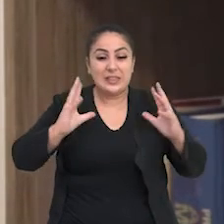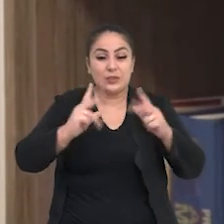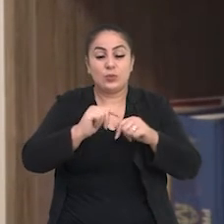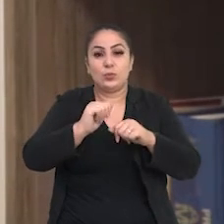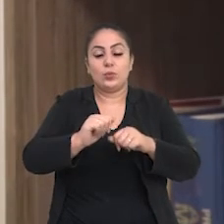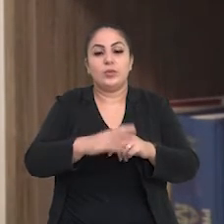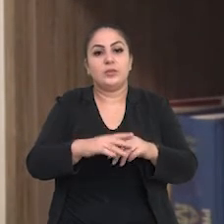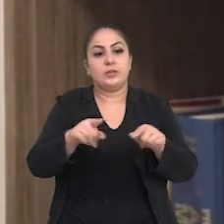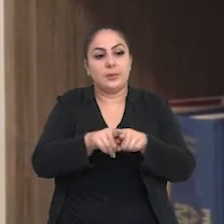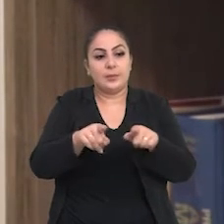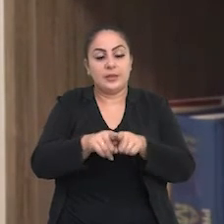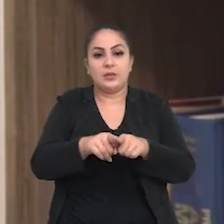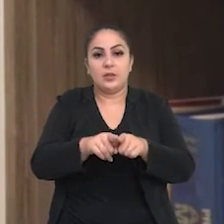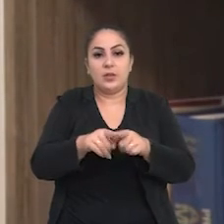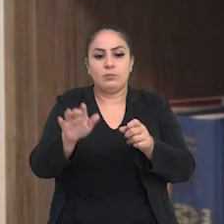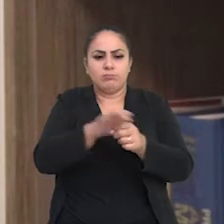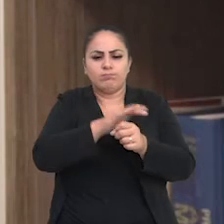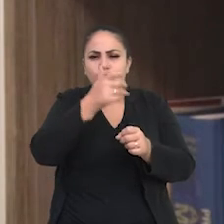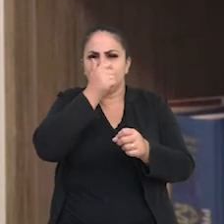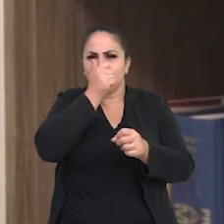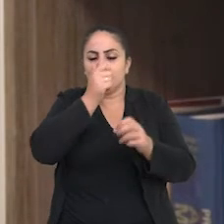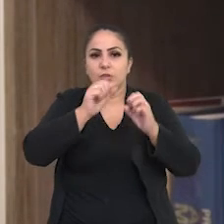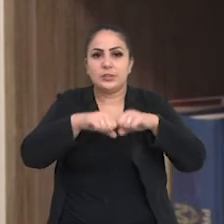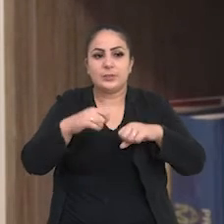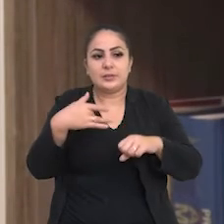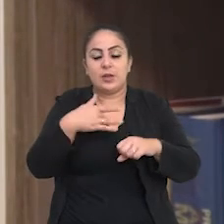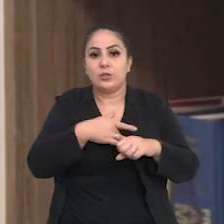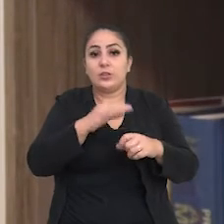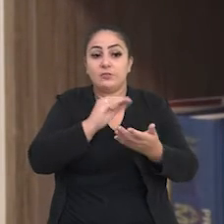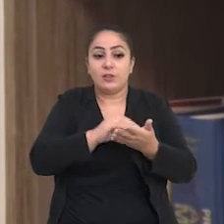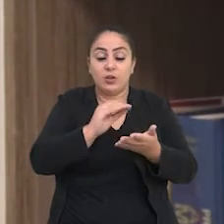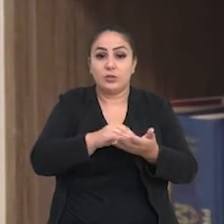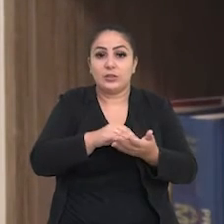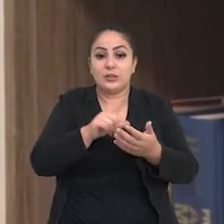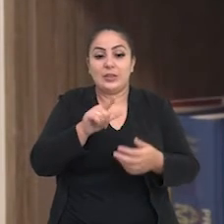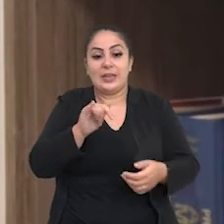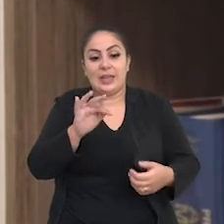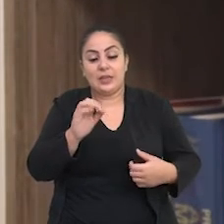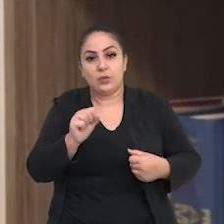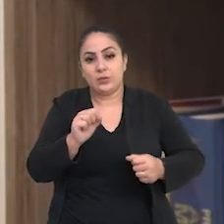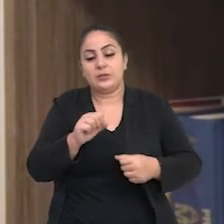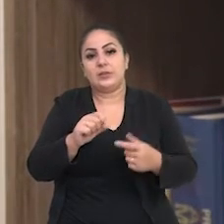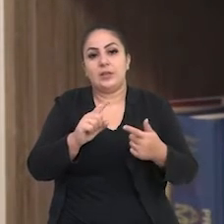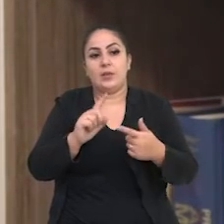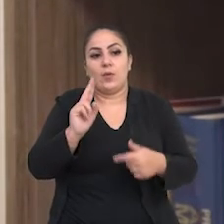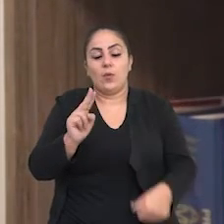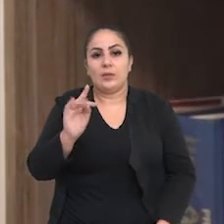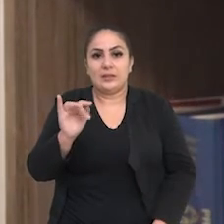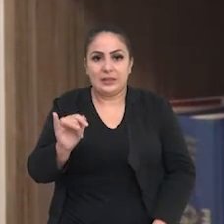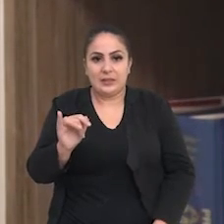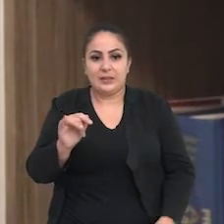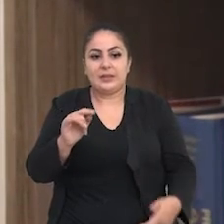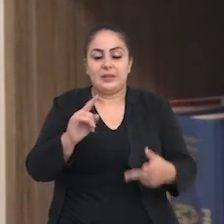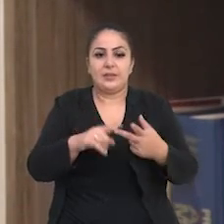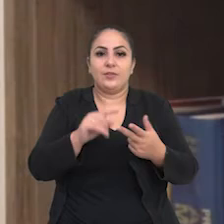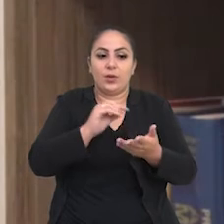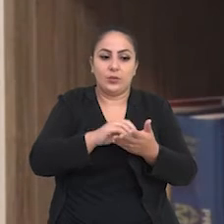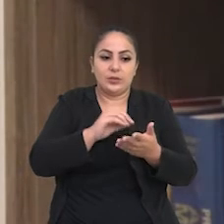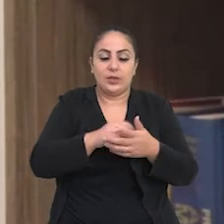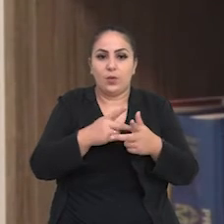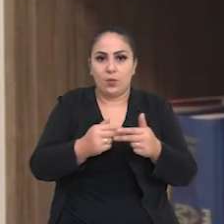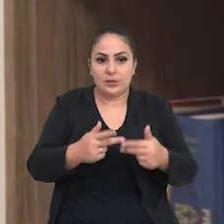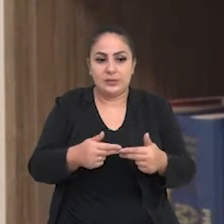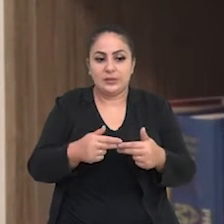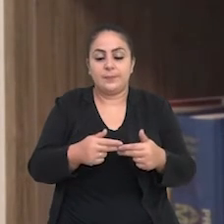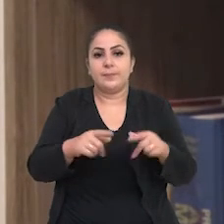todo, uma saturação do sistema de saúde, já faltando leitos de UTI, faltando leitos de